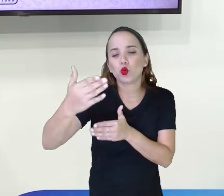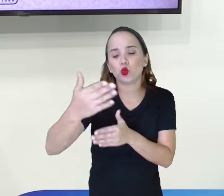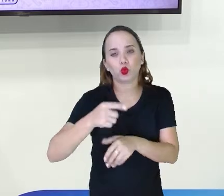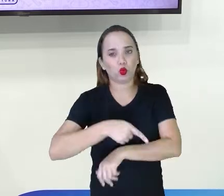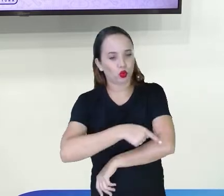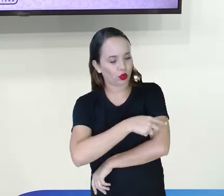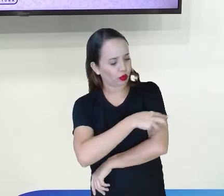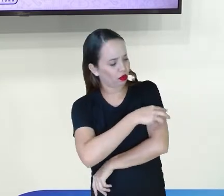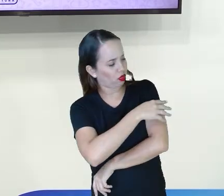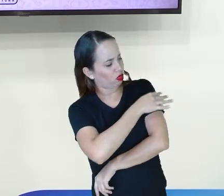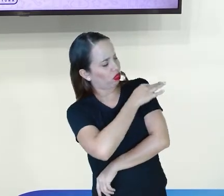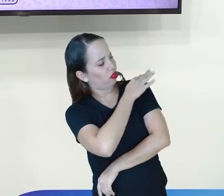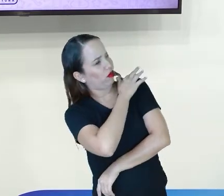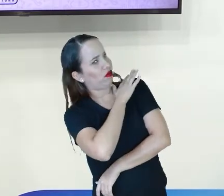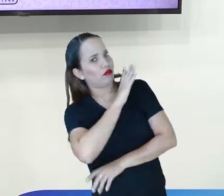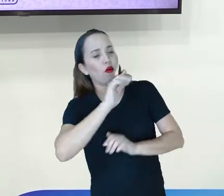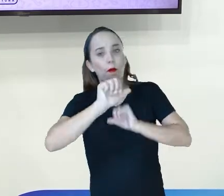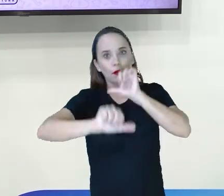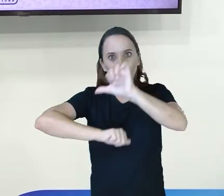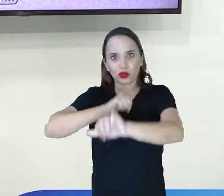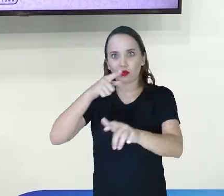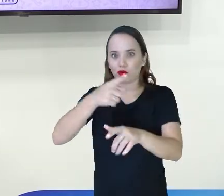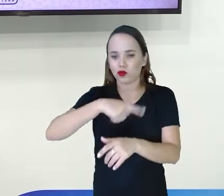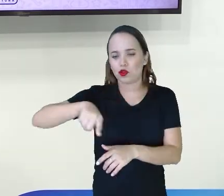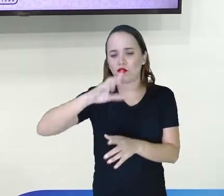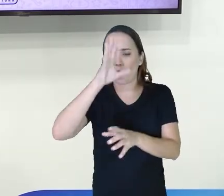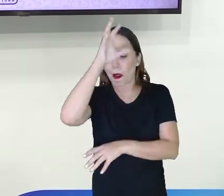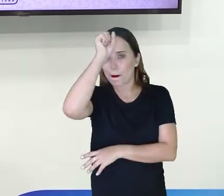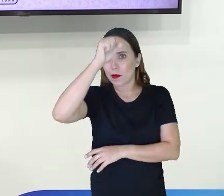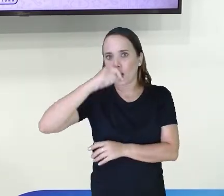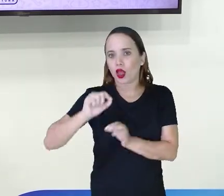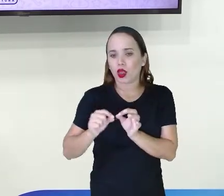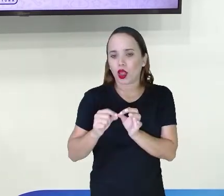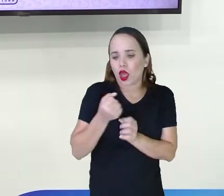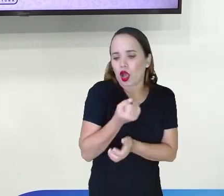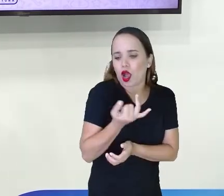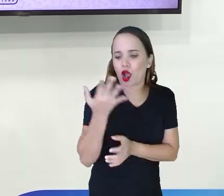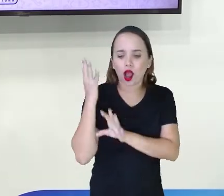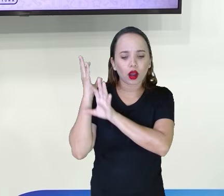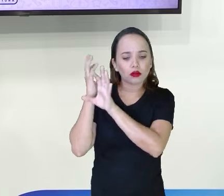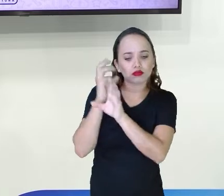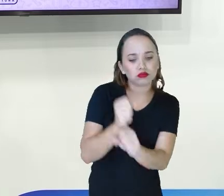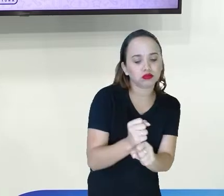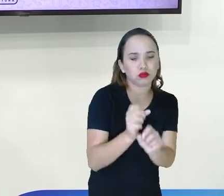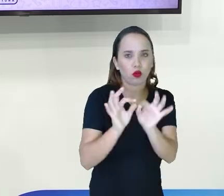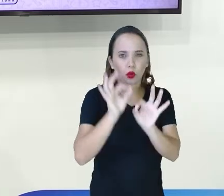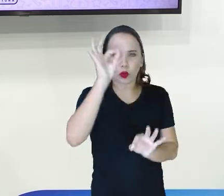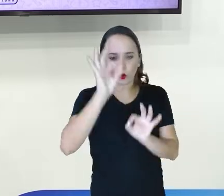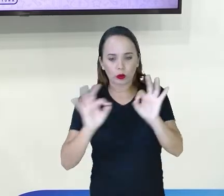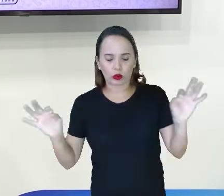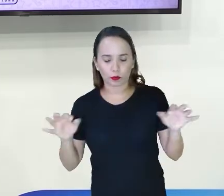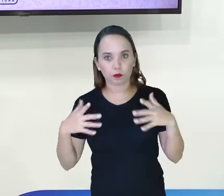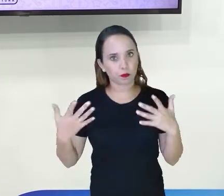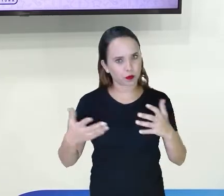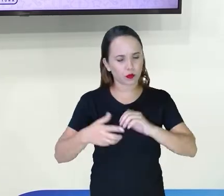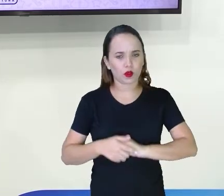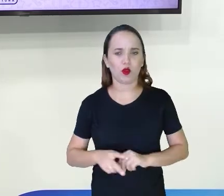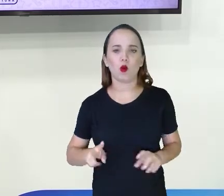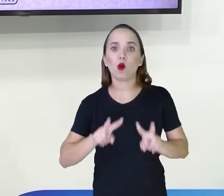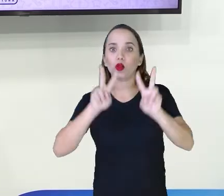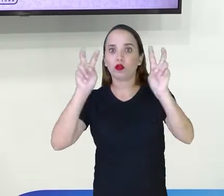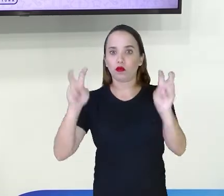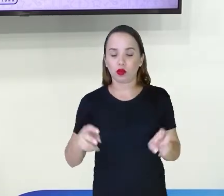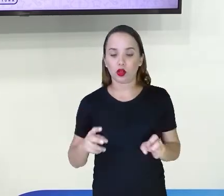vão começar a calcular a medida dessas formas. Quando a gente fala de posição, a